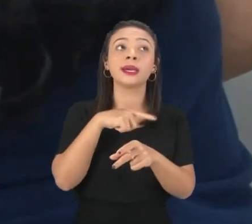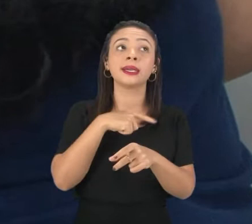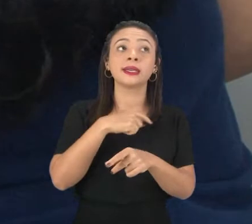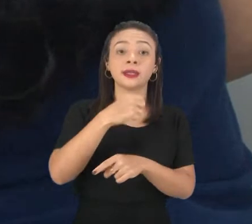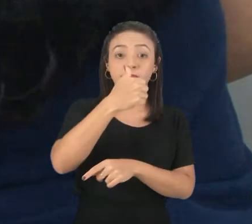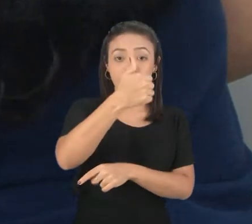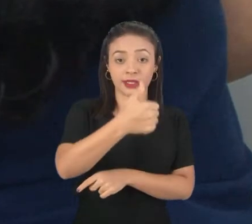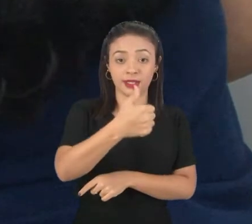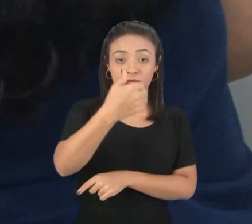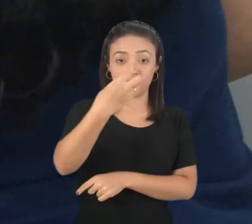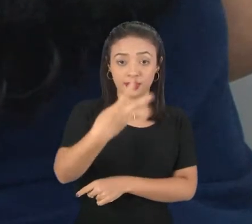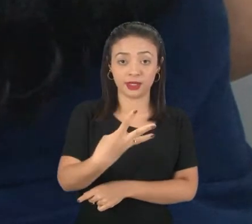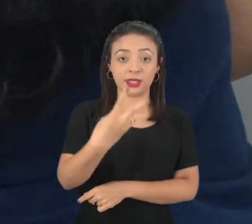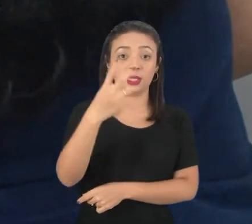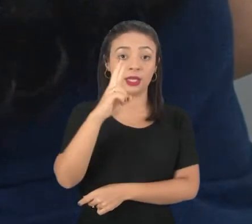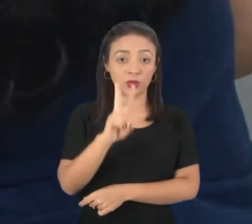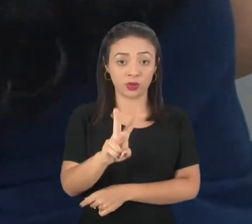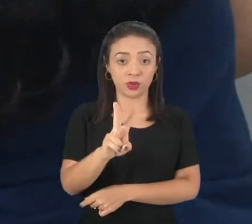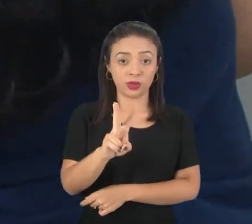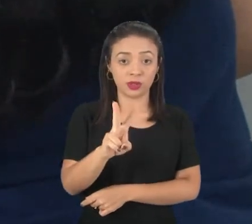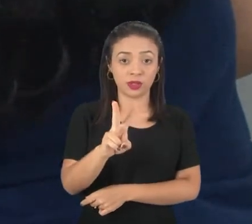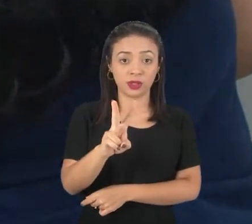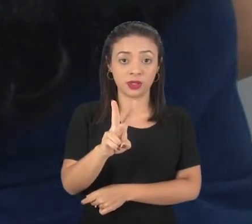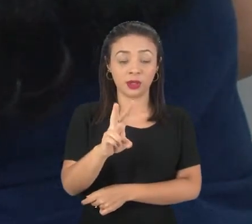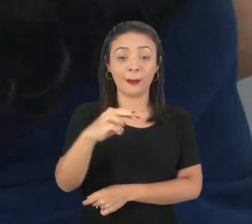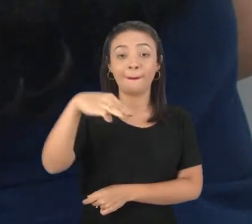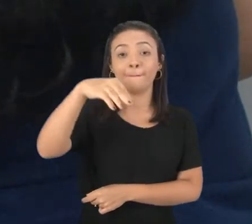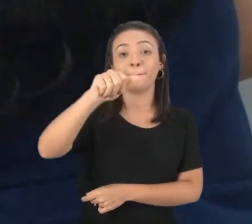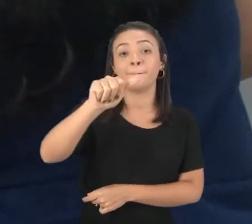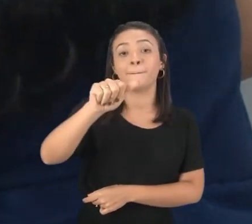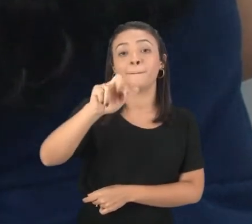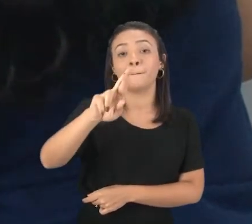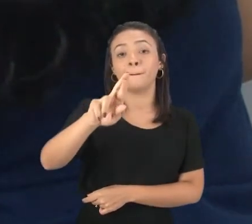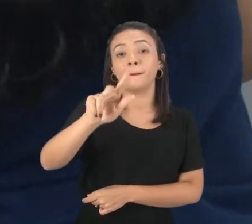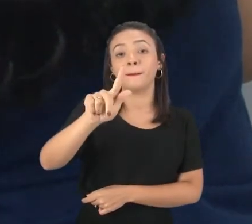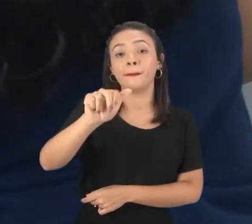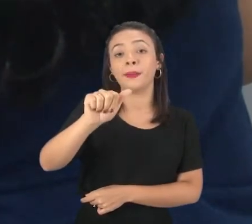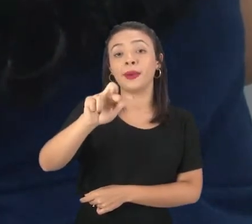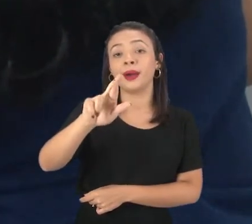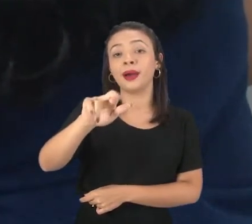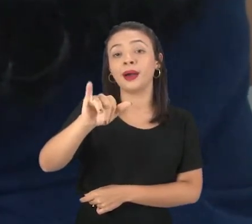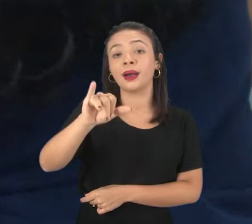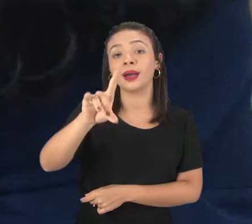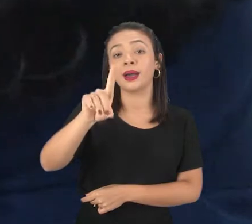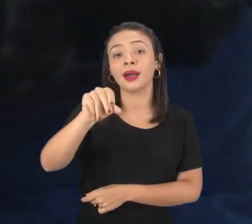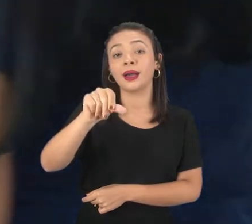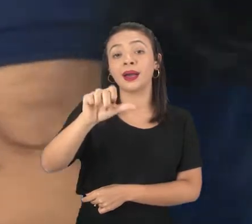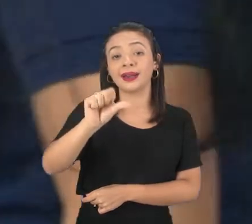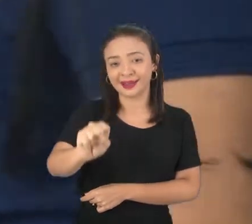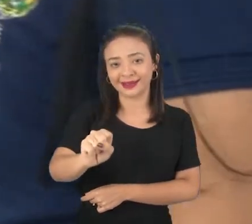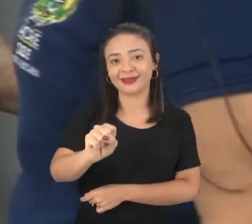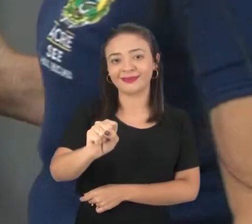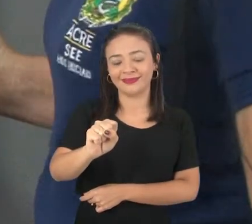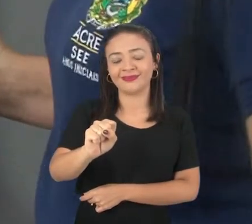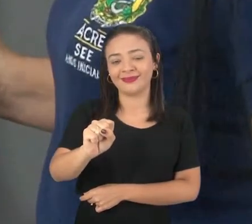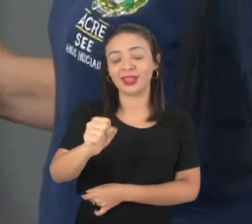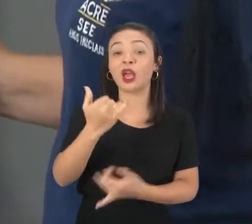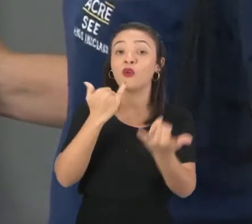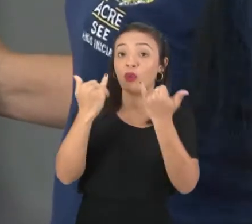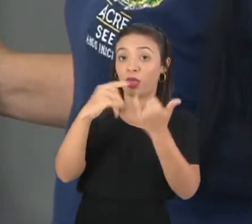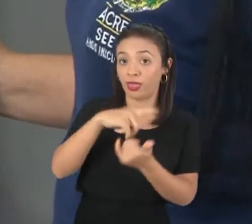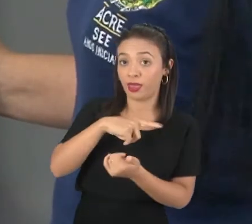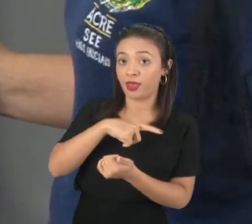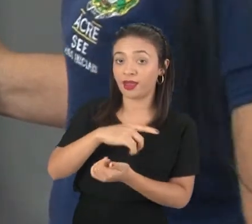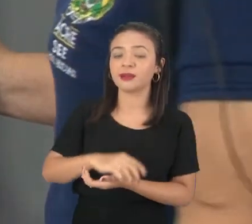o e 32 Oi Margarida só E essas são as informações